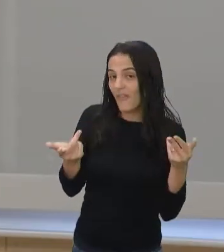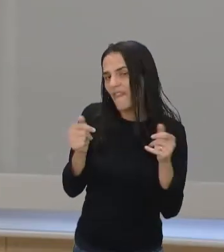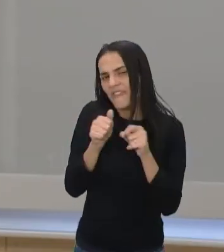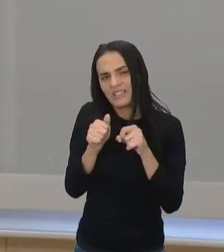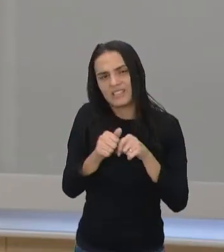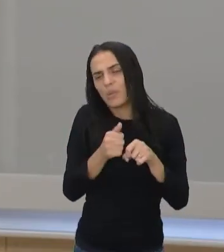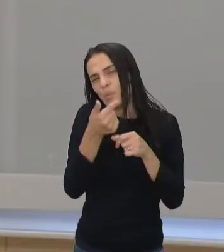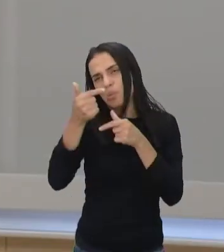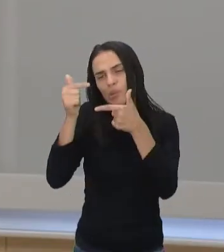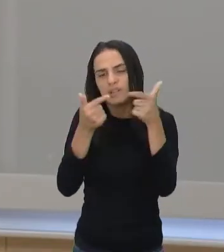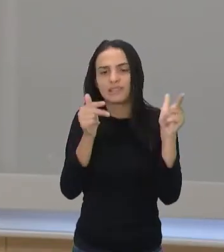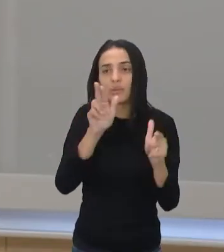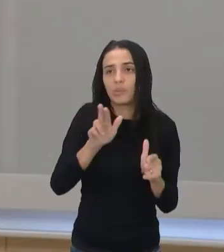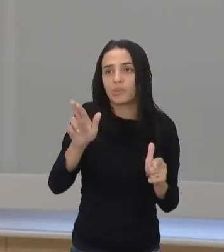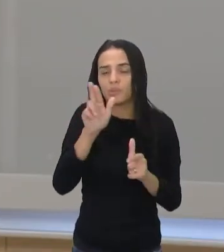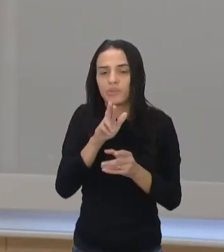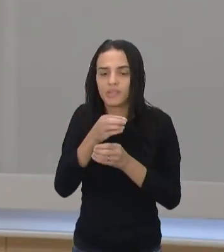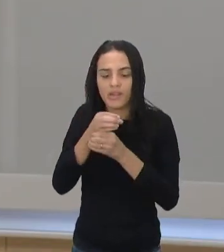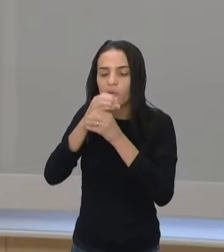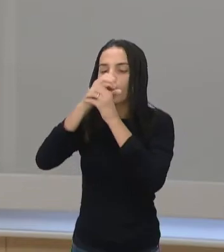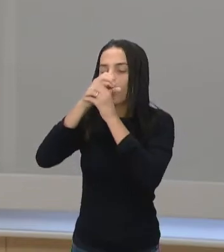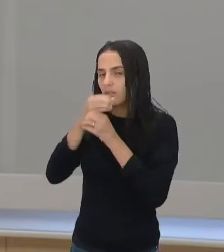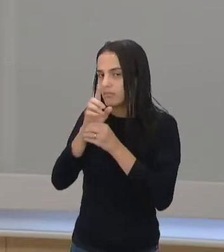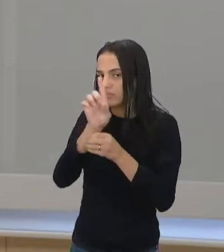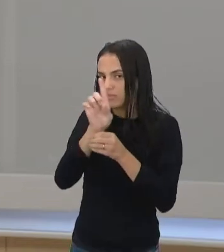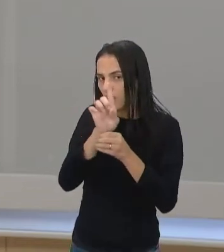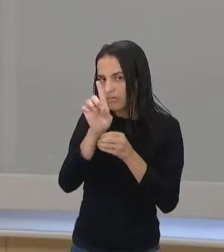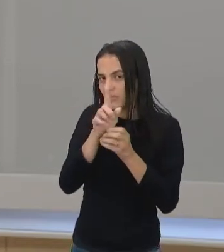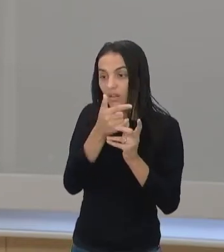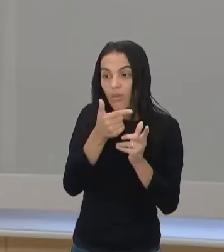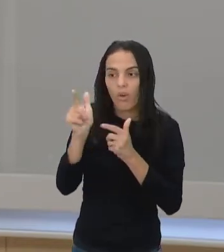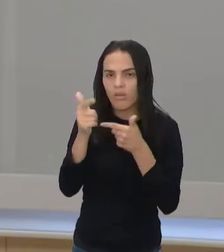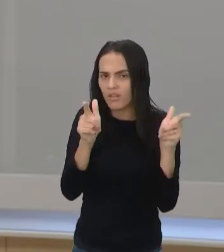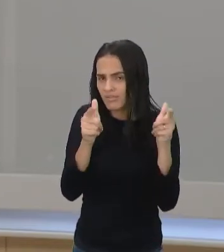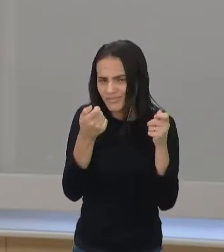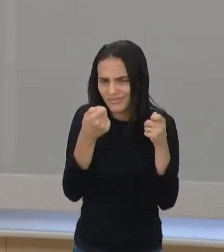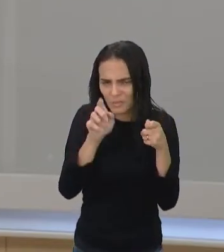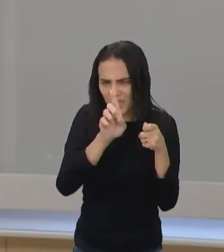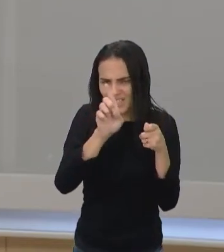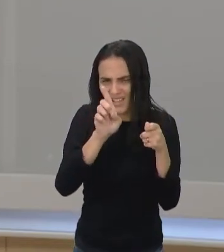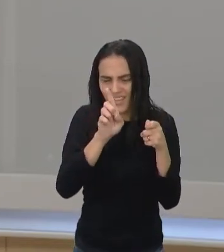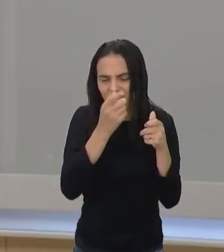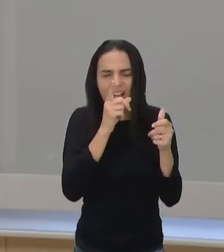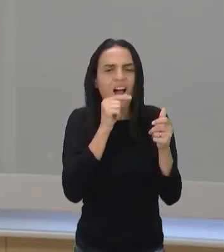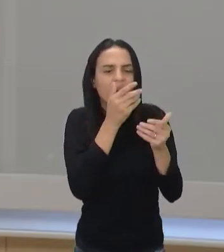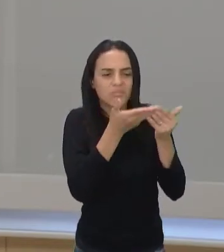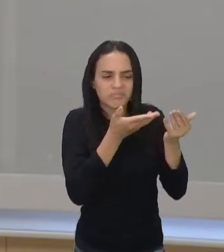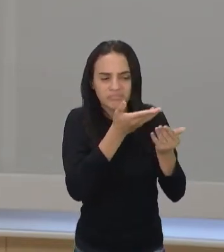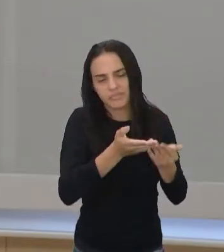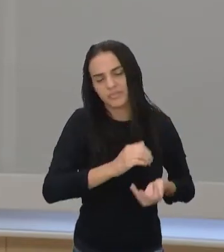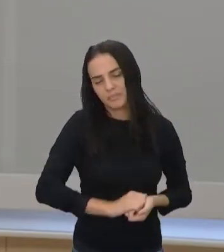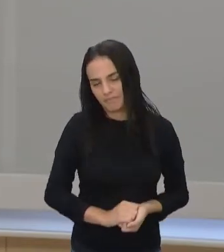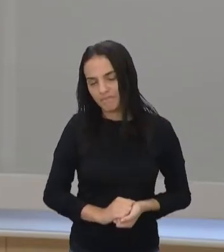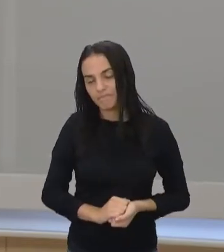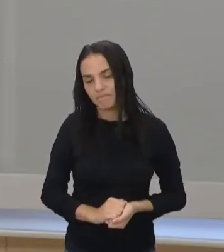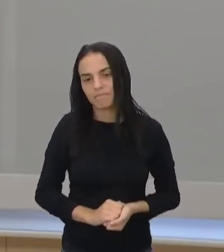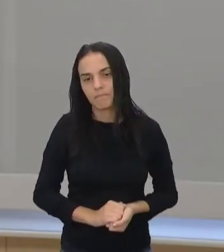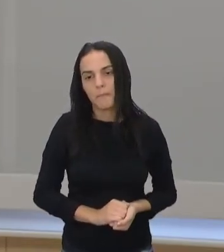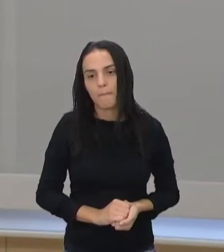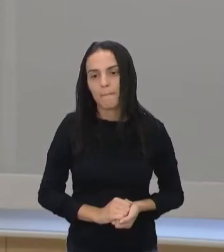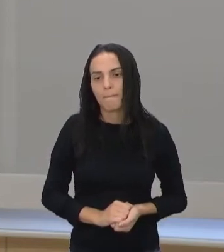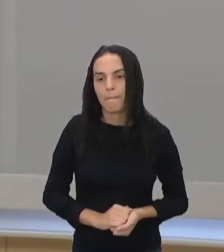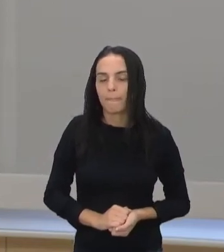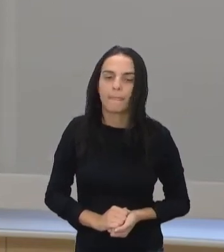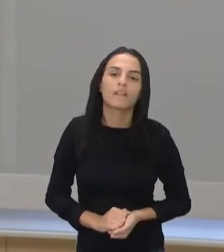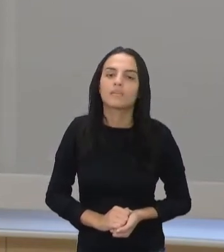outra forma de uso que não fosse o consumo, né? Então a gente há de se aí estudar formas de